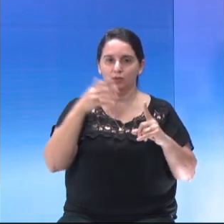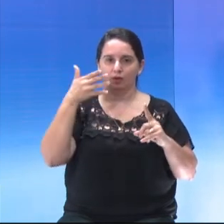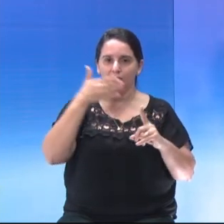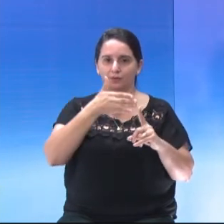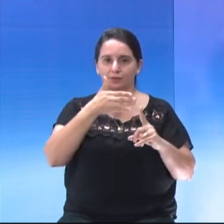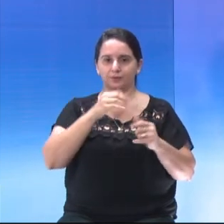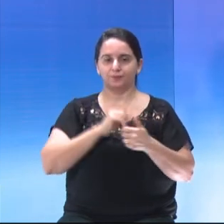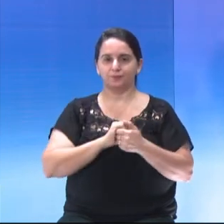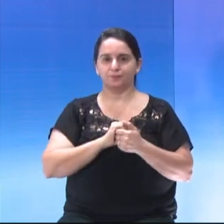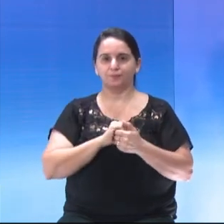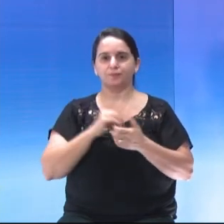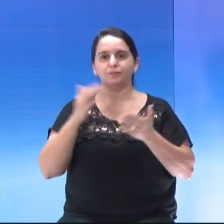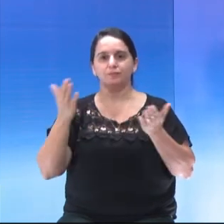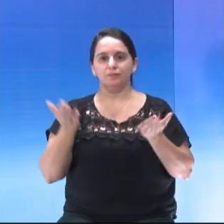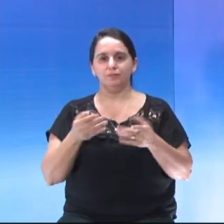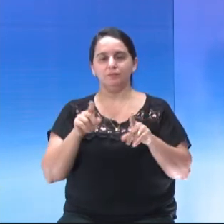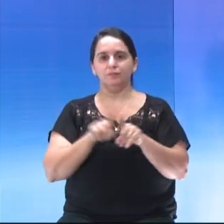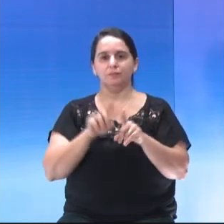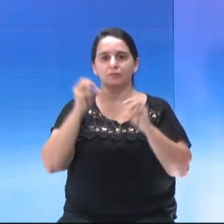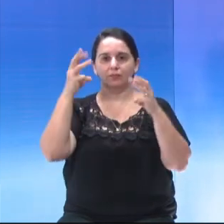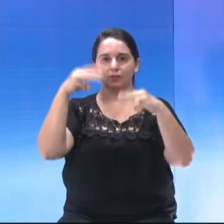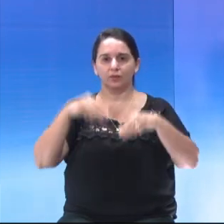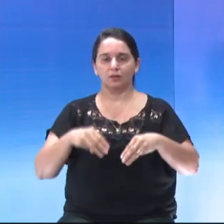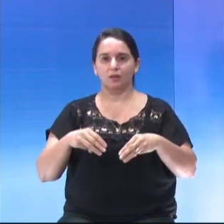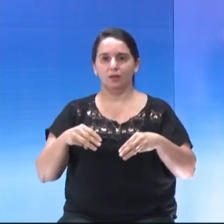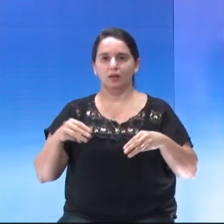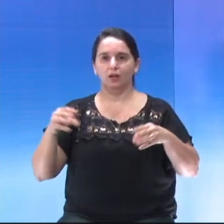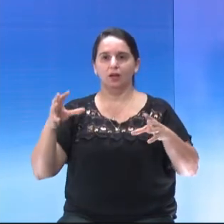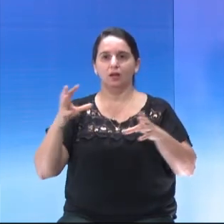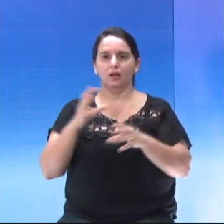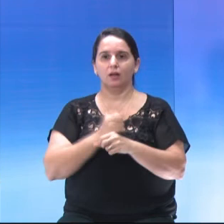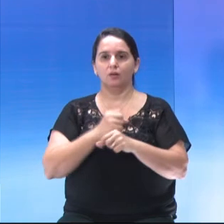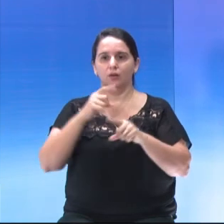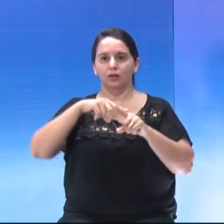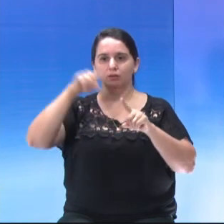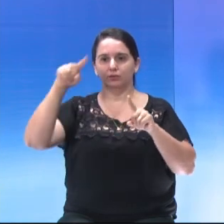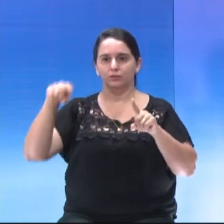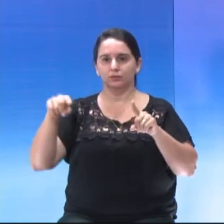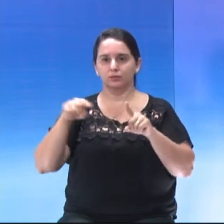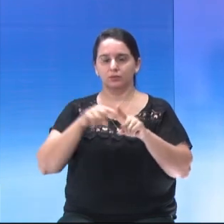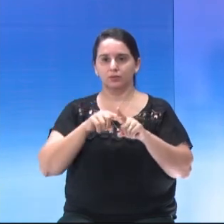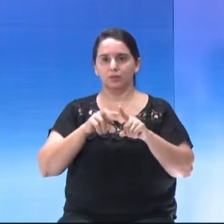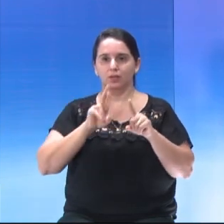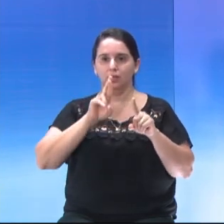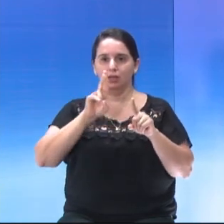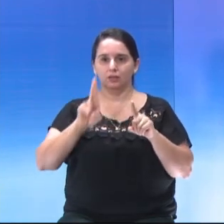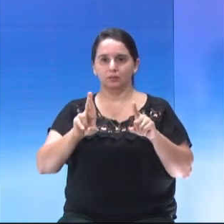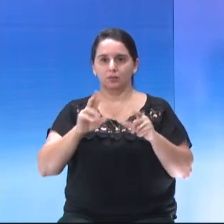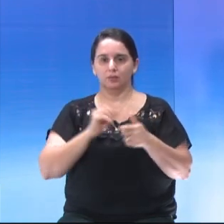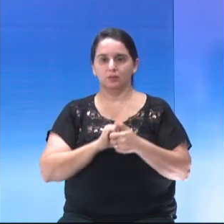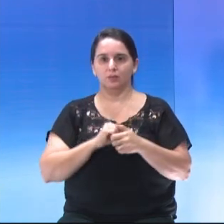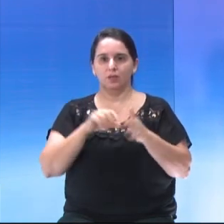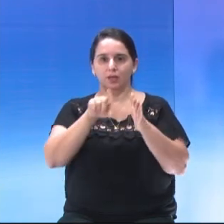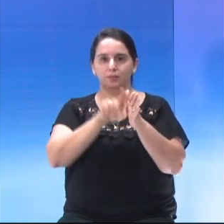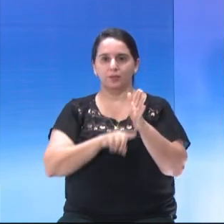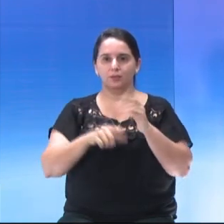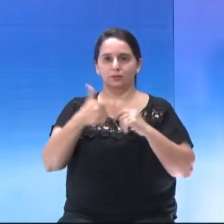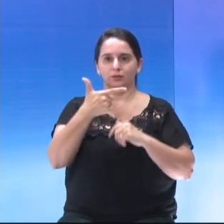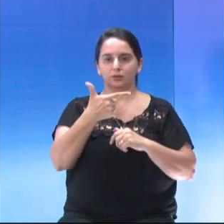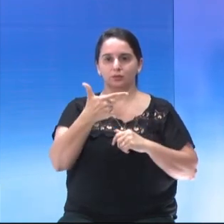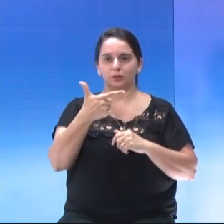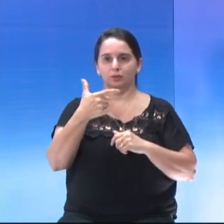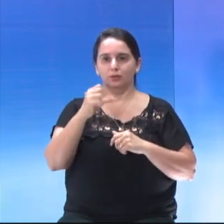equação referência. Agora, na parte final, nós vamos calcular o ΔH resultante. Nós temos aqui